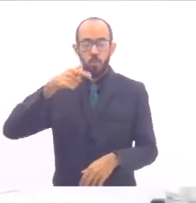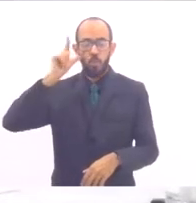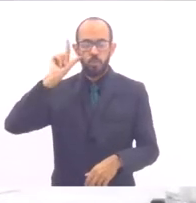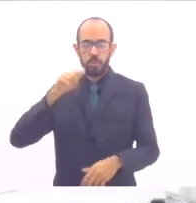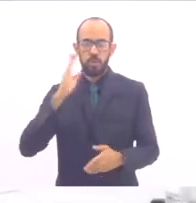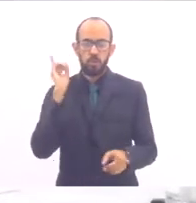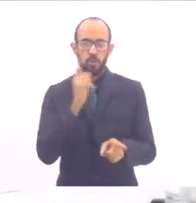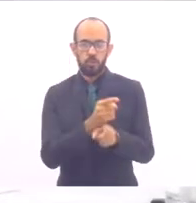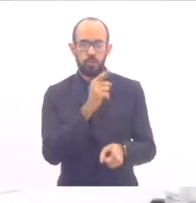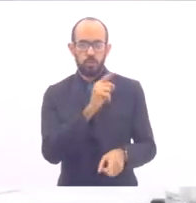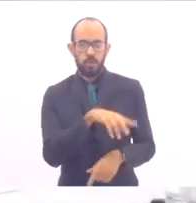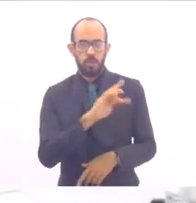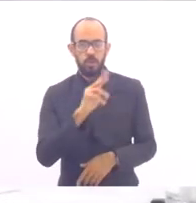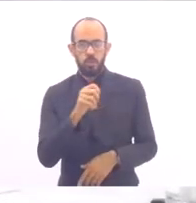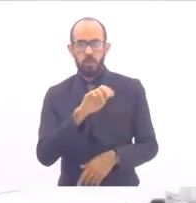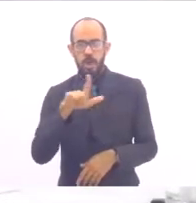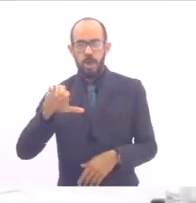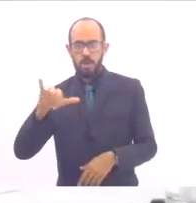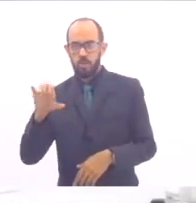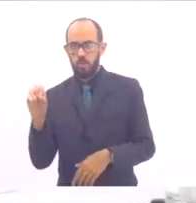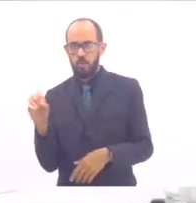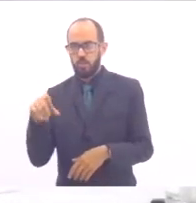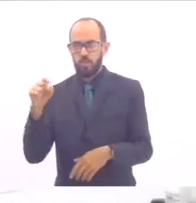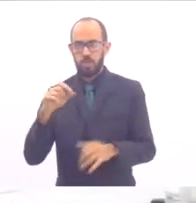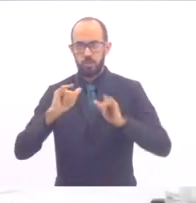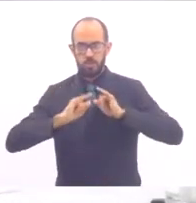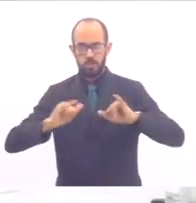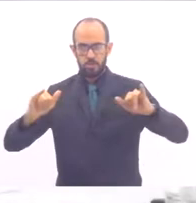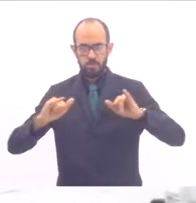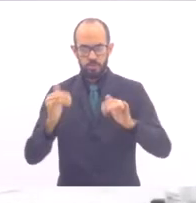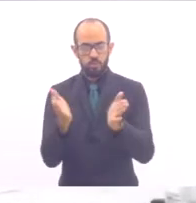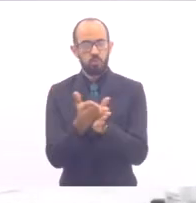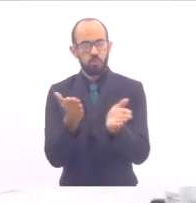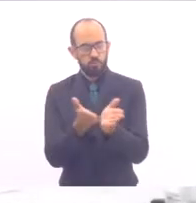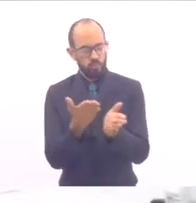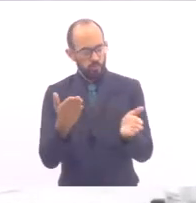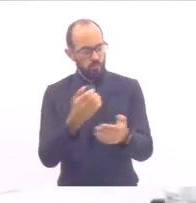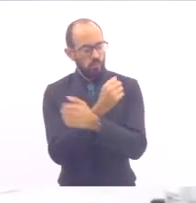colega. Estava no lançamento do livro da Samira. Mandou um abraço para